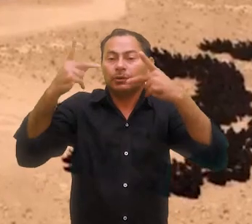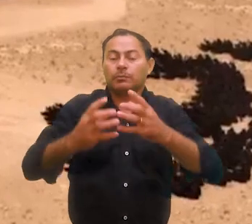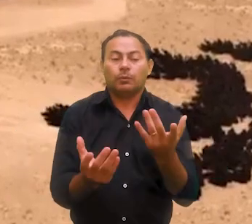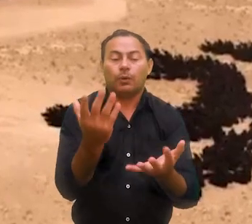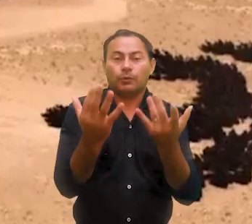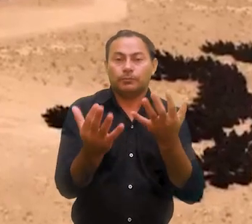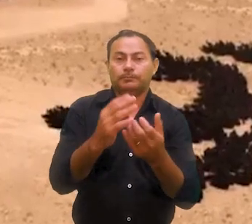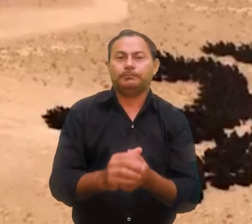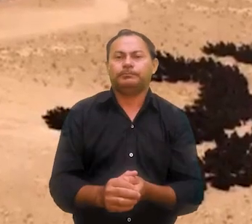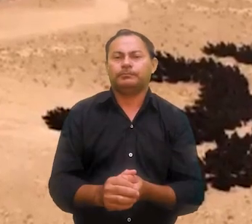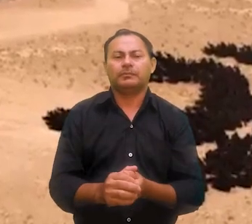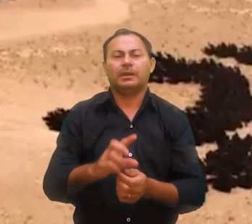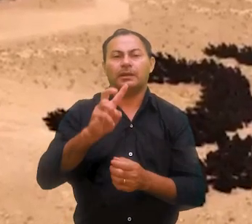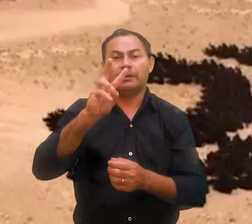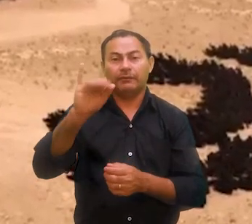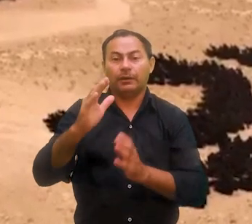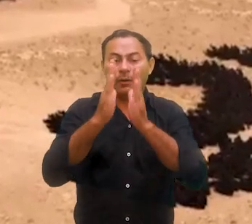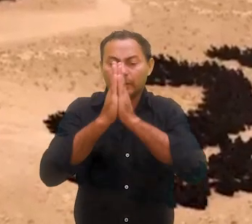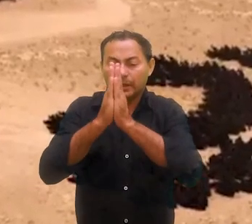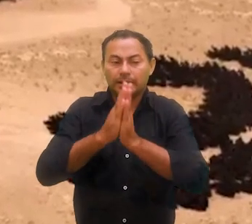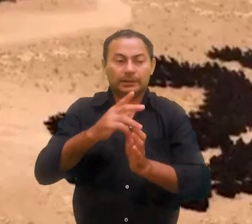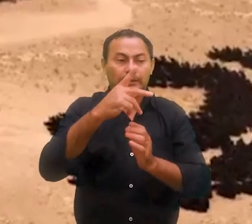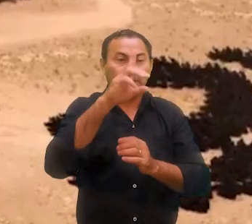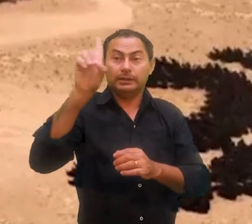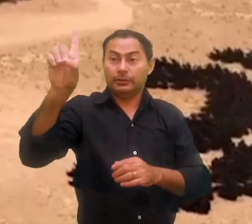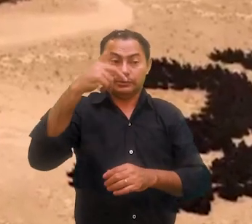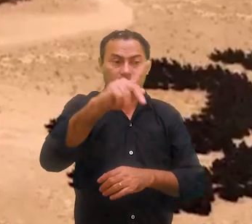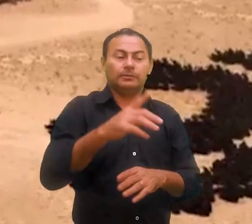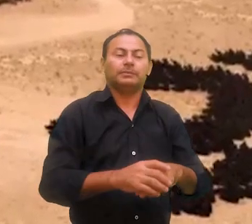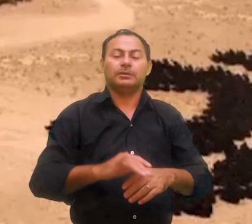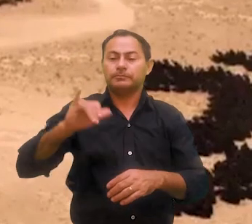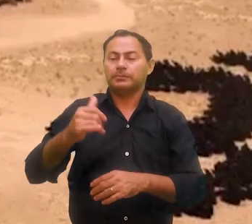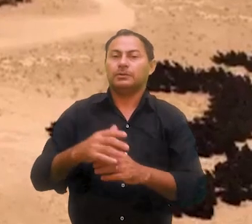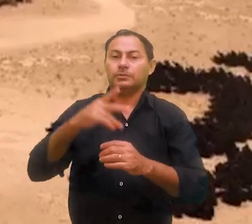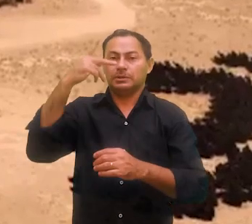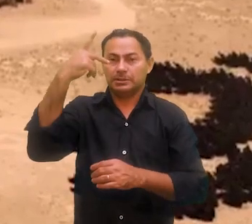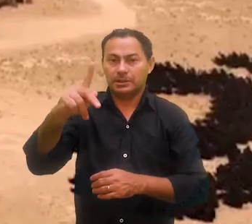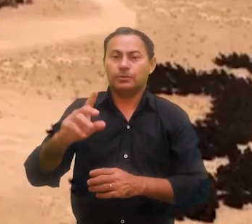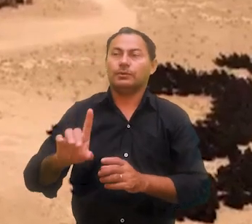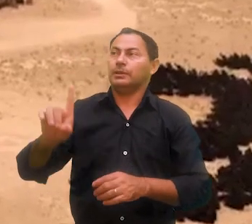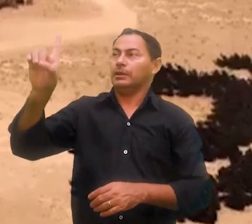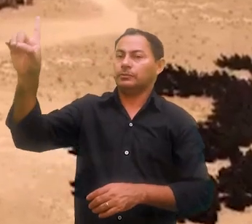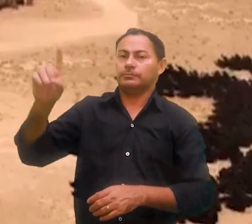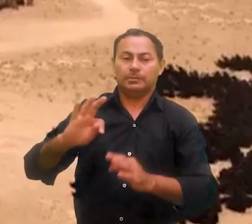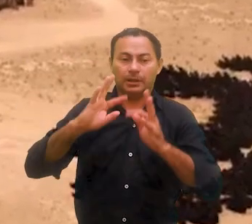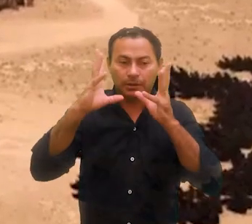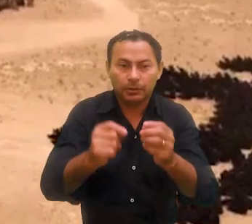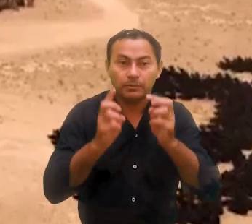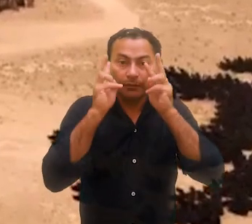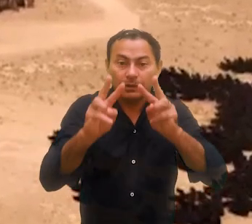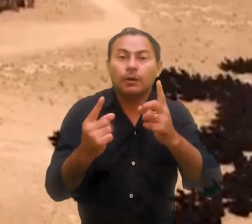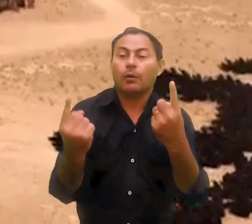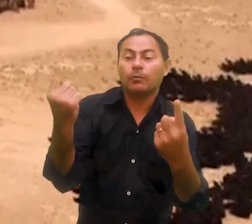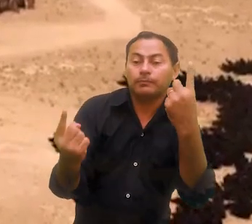consumido sobrenaturalmente pelo fogo. Eles iriam orar ao Deus deles, e Elias oraria ao seu Deus,